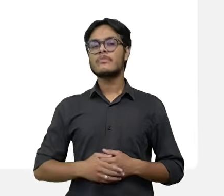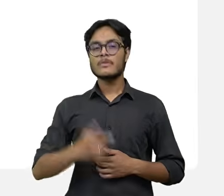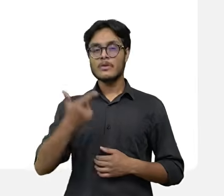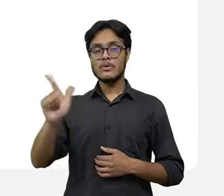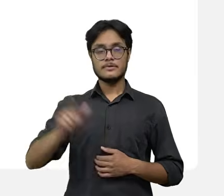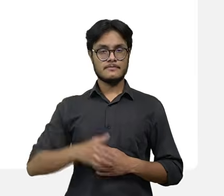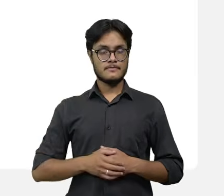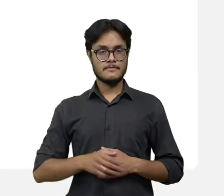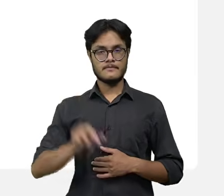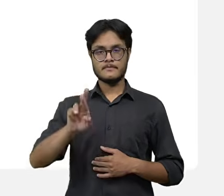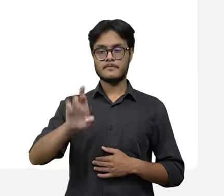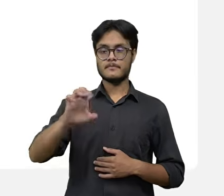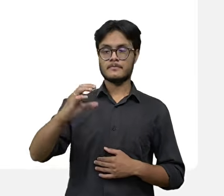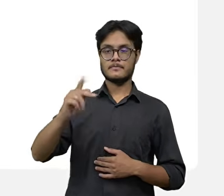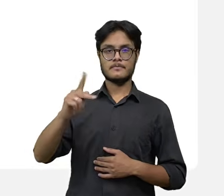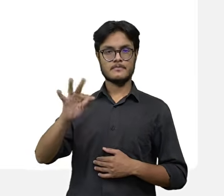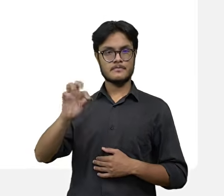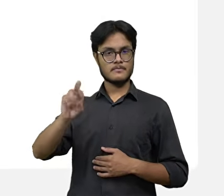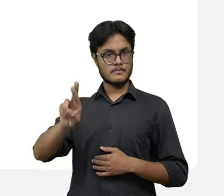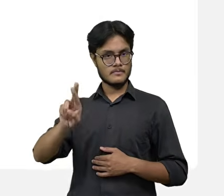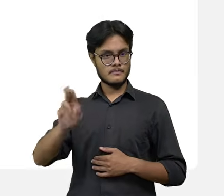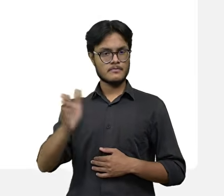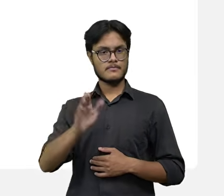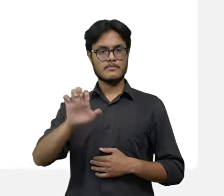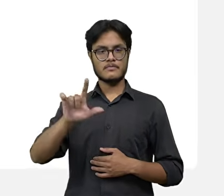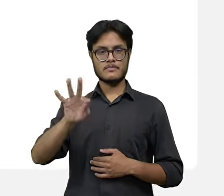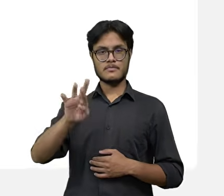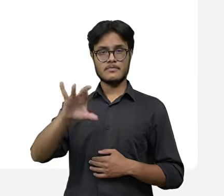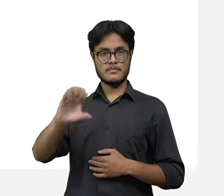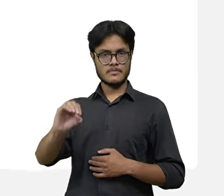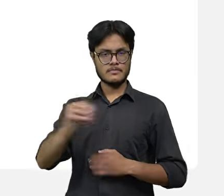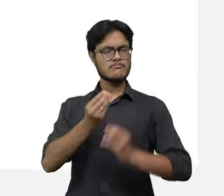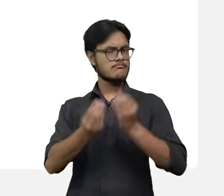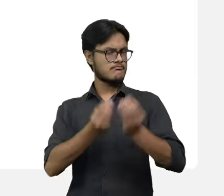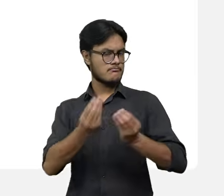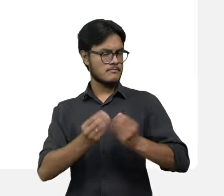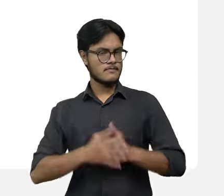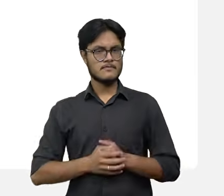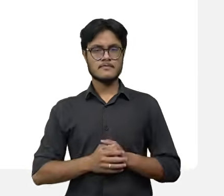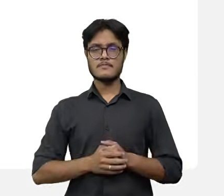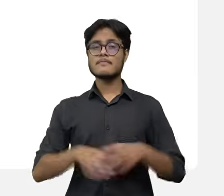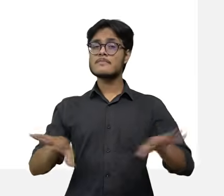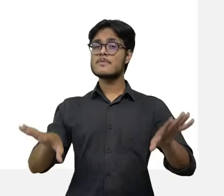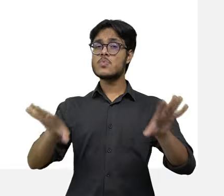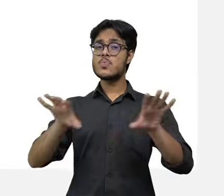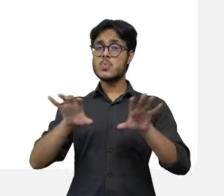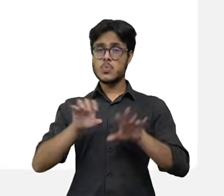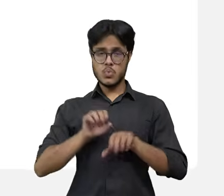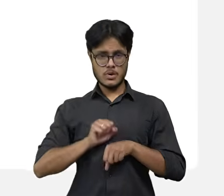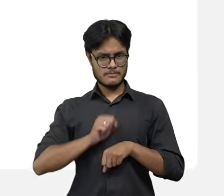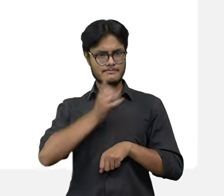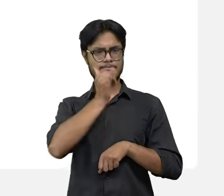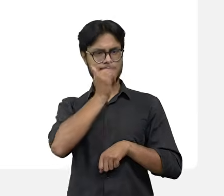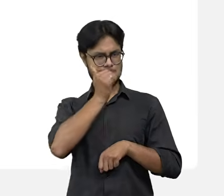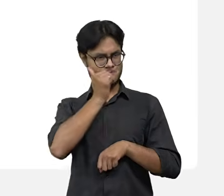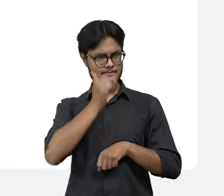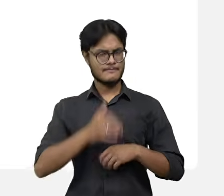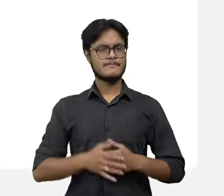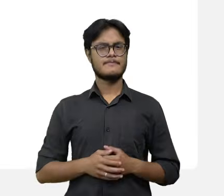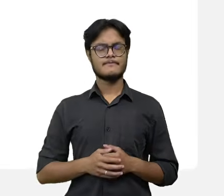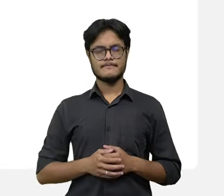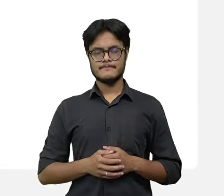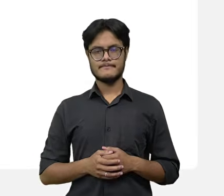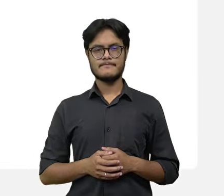elemento é o receptor. O que o receptor vai fazer? Ele vai receber energia elétrica e fazer o que com